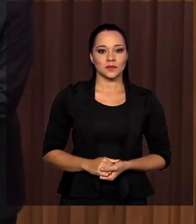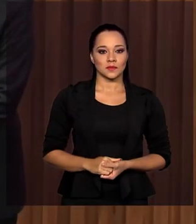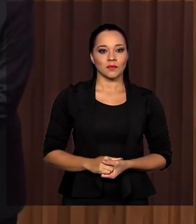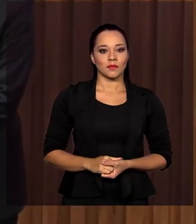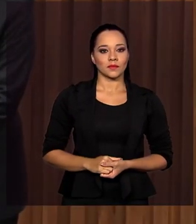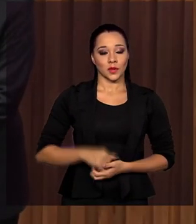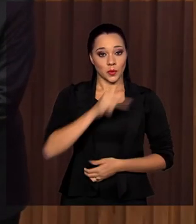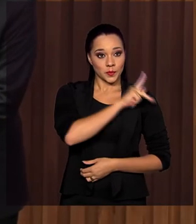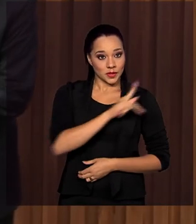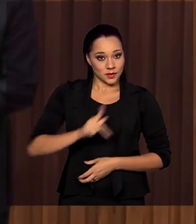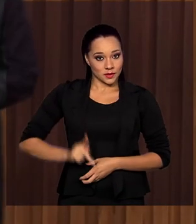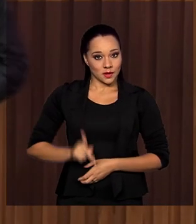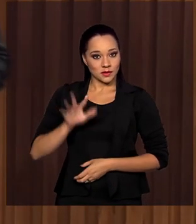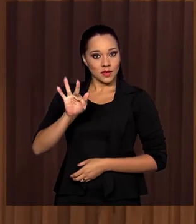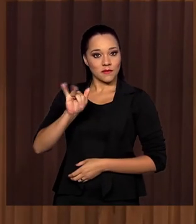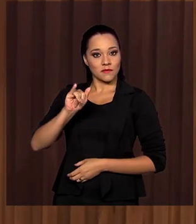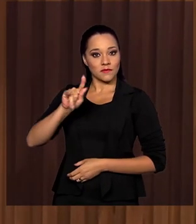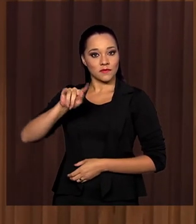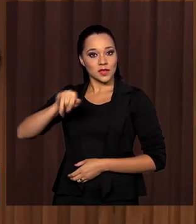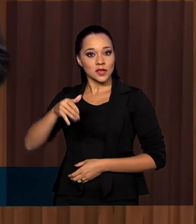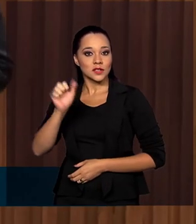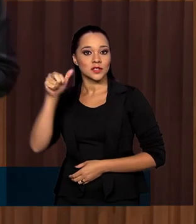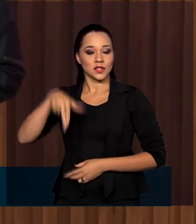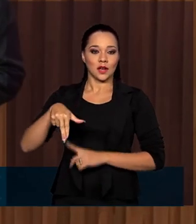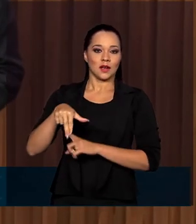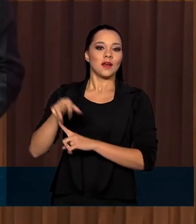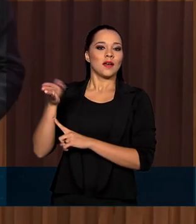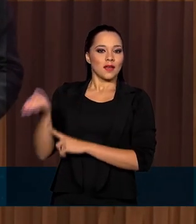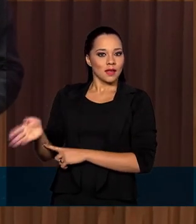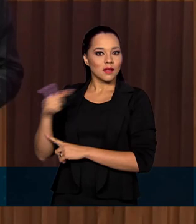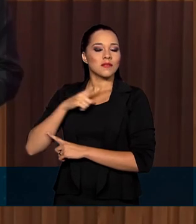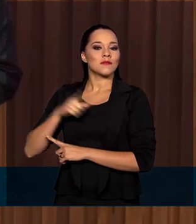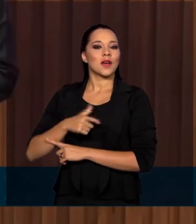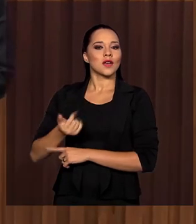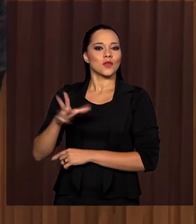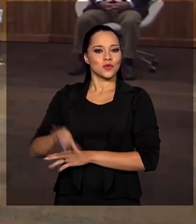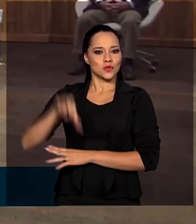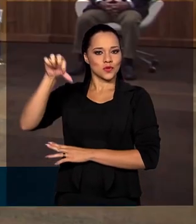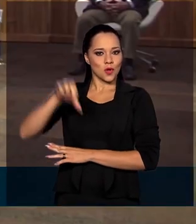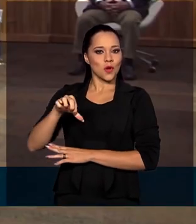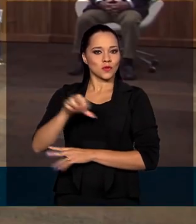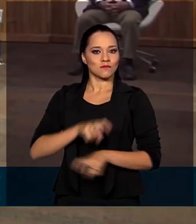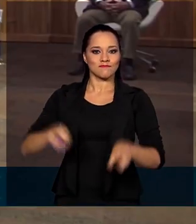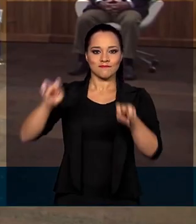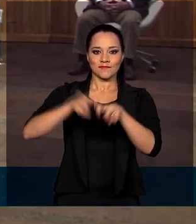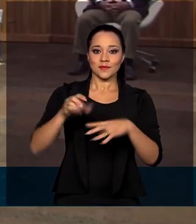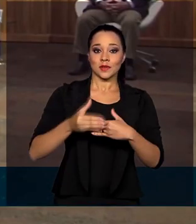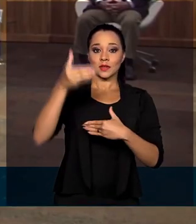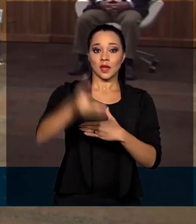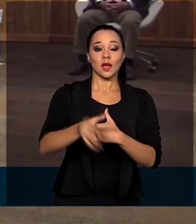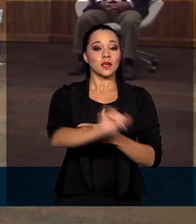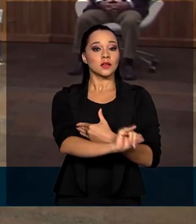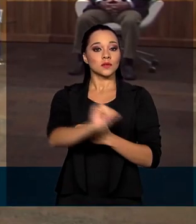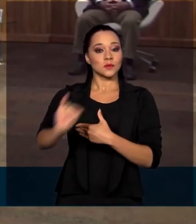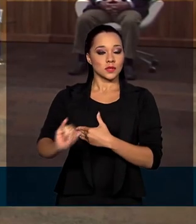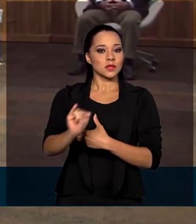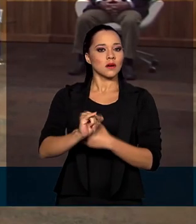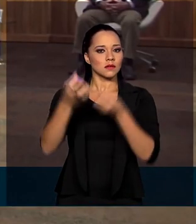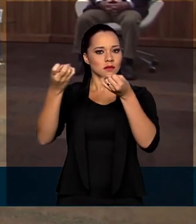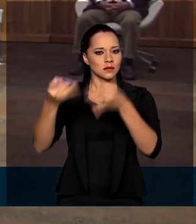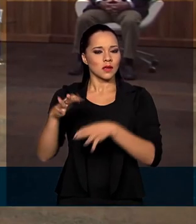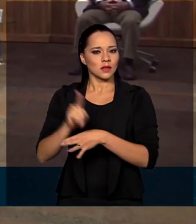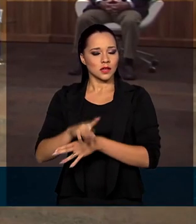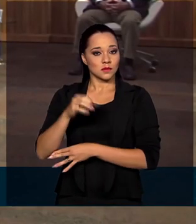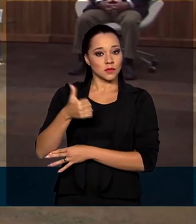O presidente da Firjan, Eduardo Eugênio Gouveia, vai cumprir o nono mandato à frente da instituição que dirige